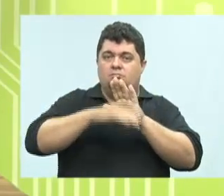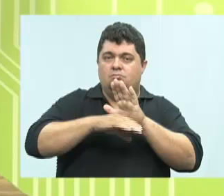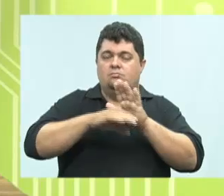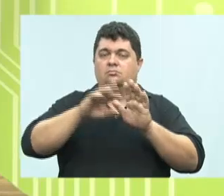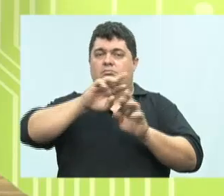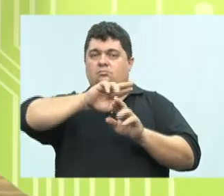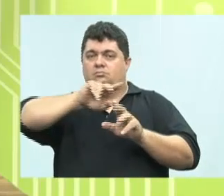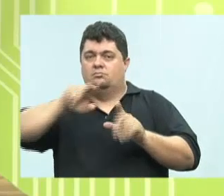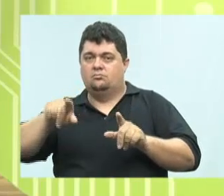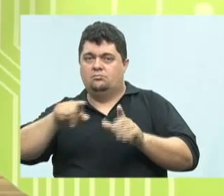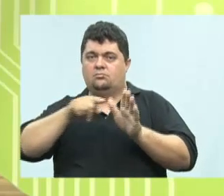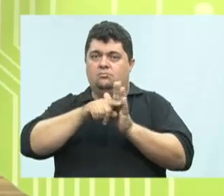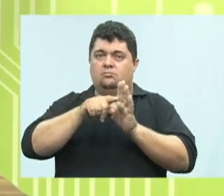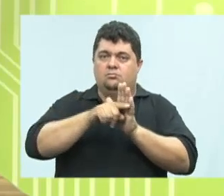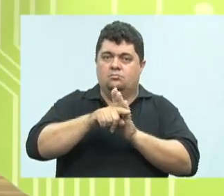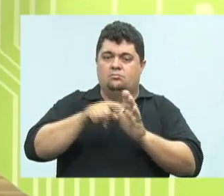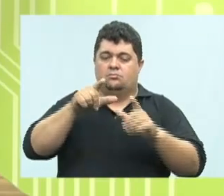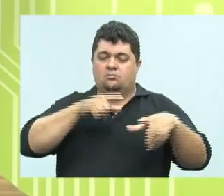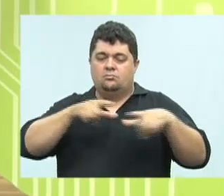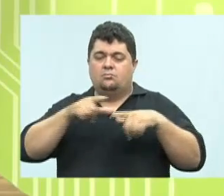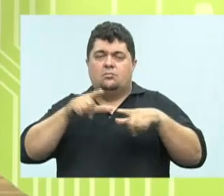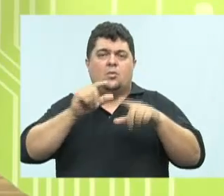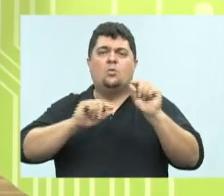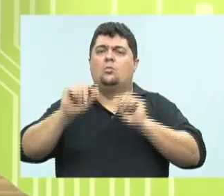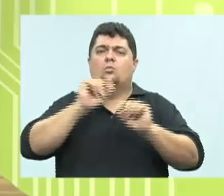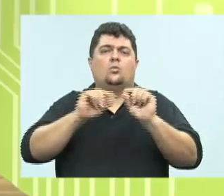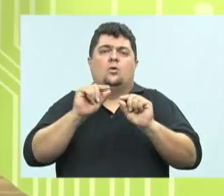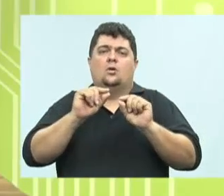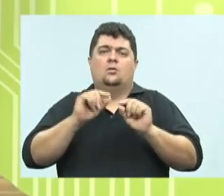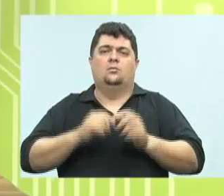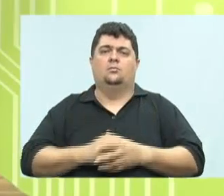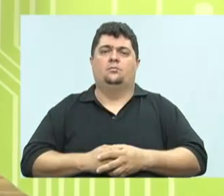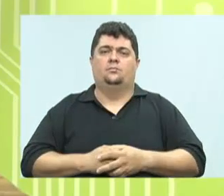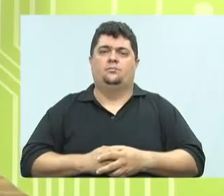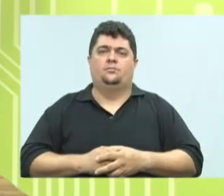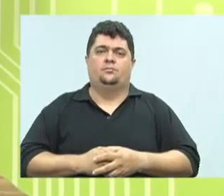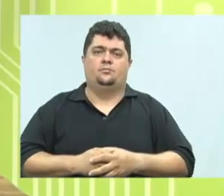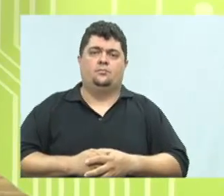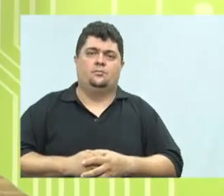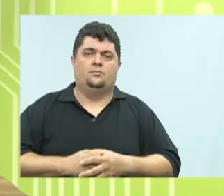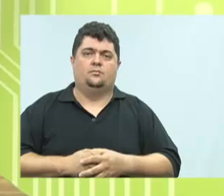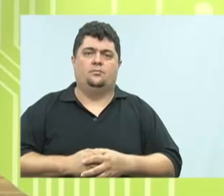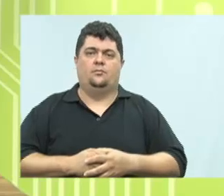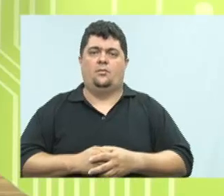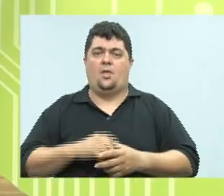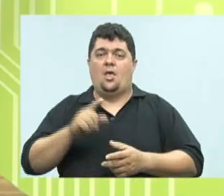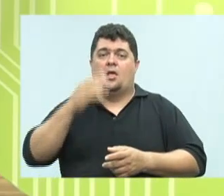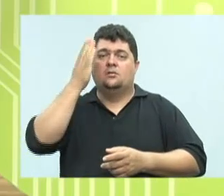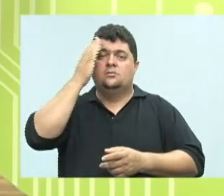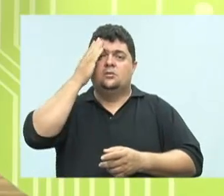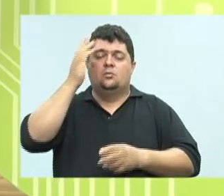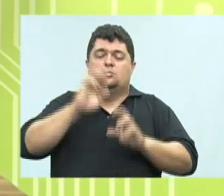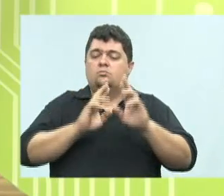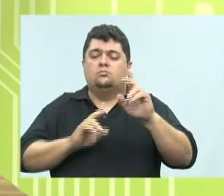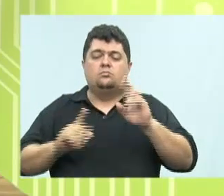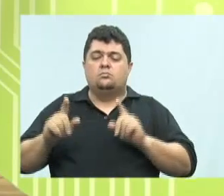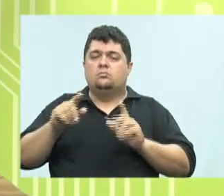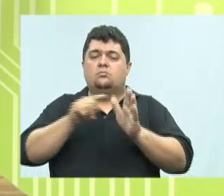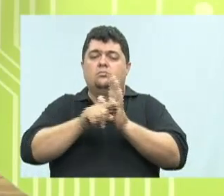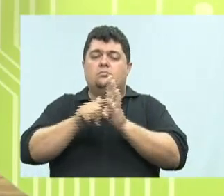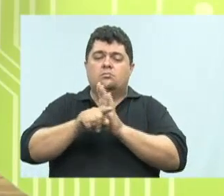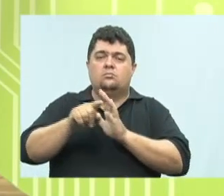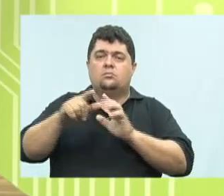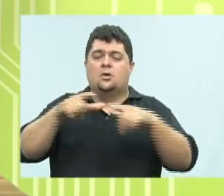conceituar pesquisa e intervenção. O que é pesquisa e intervenção? Distinguir, saber diferenciar pesquisa